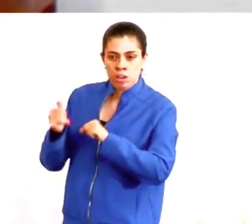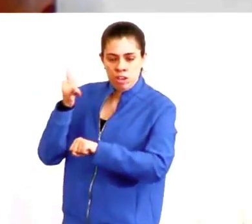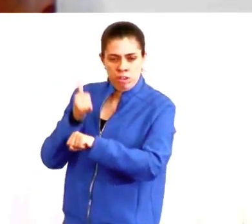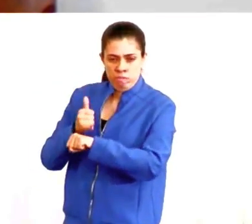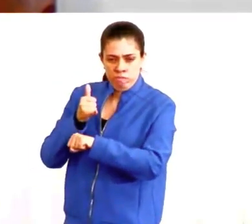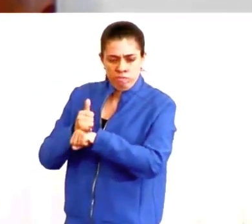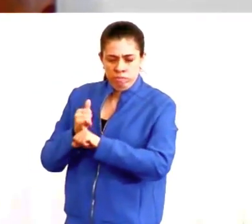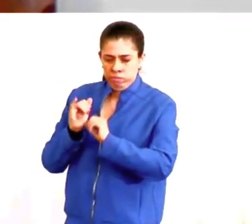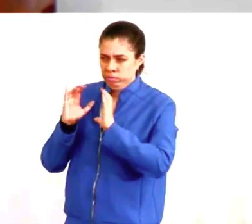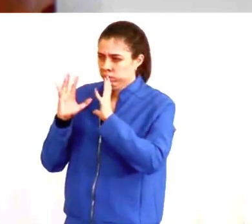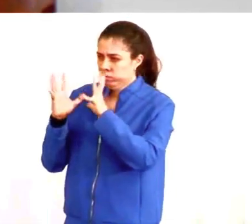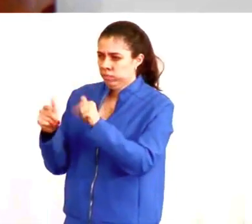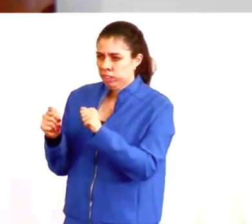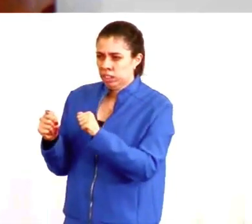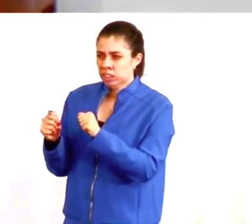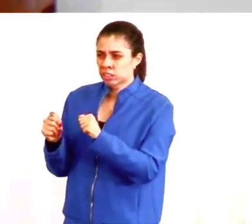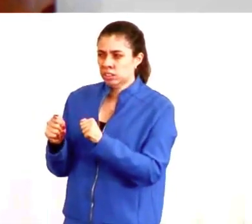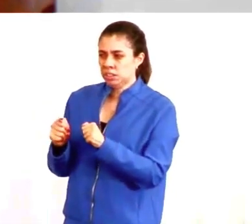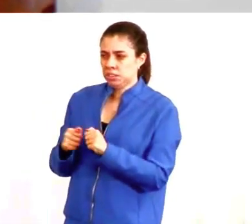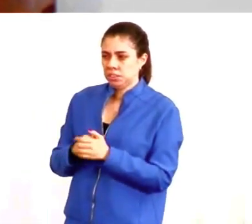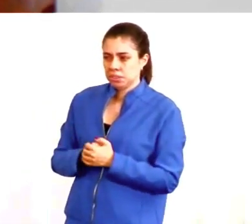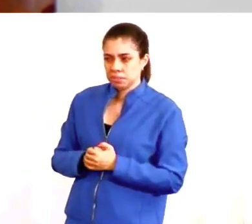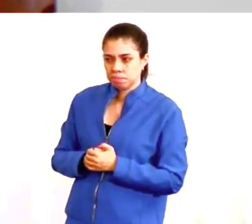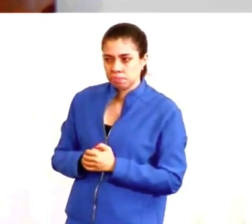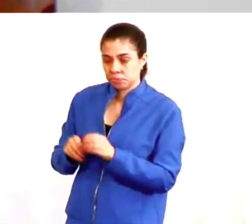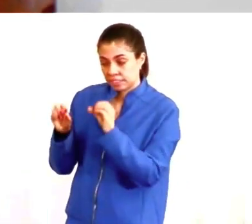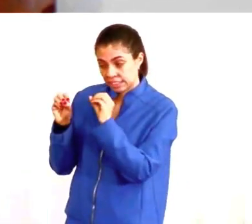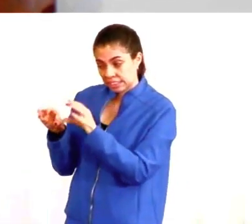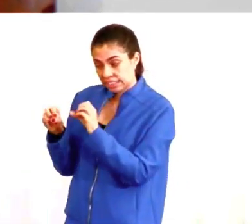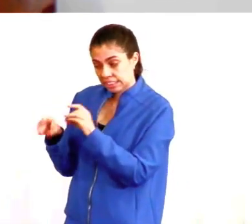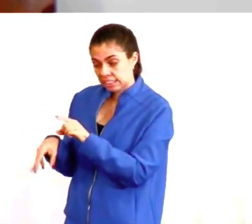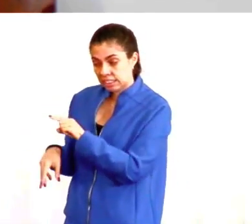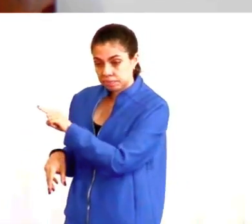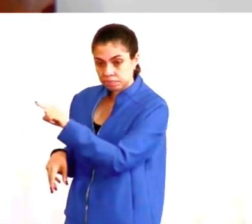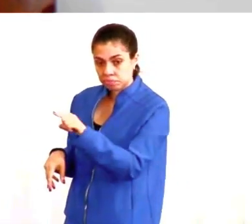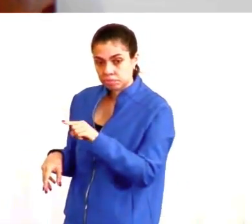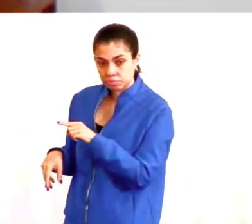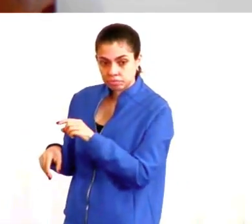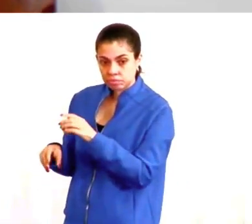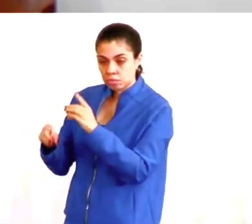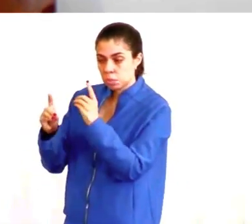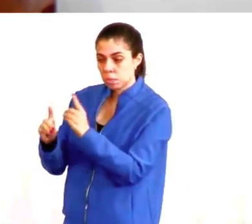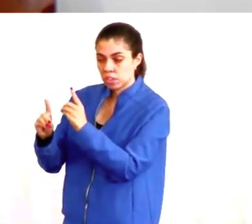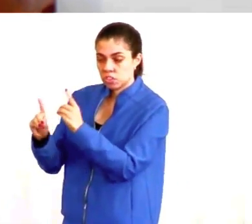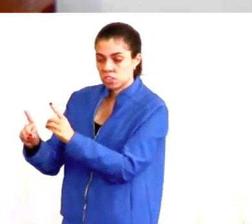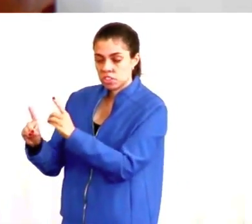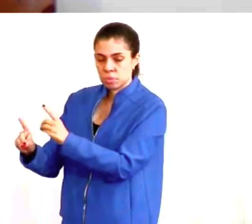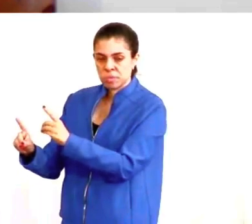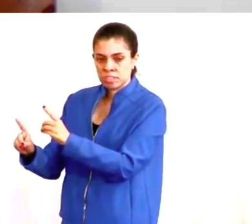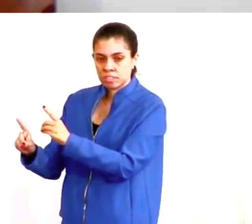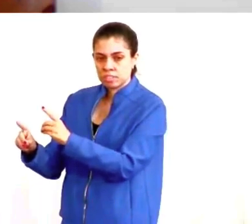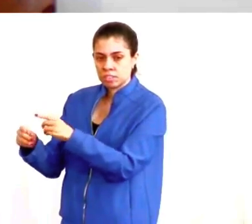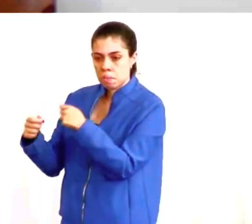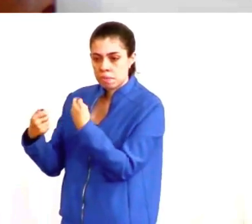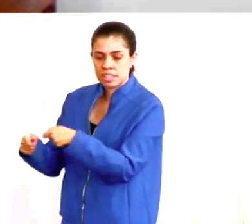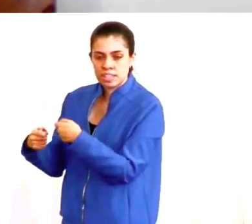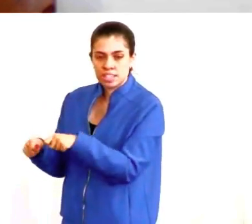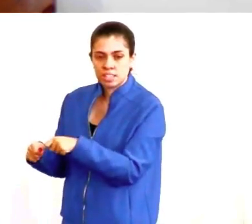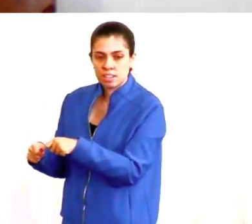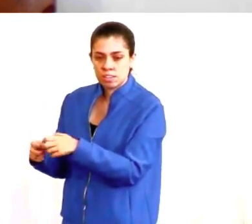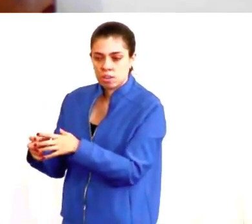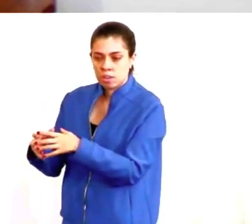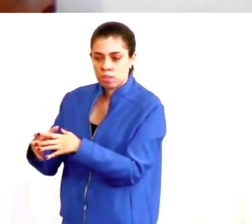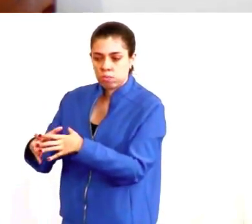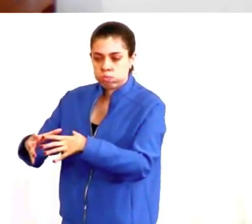seja, essa é a natureza do discipulado, multiplicai-vos. Sabe o que um dia